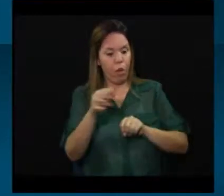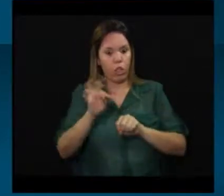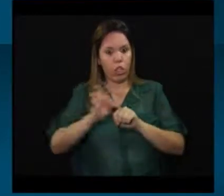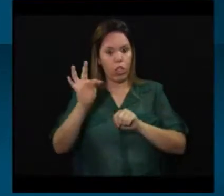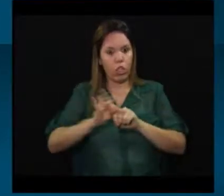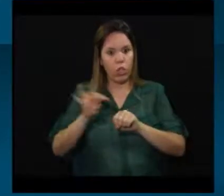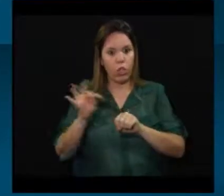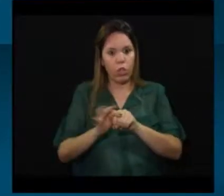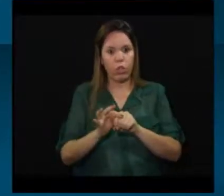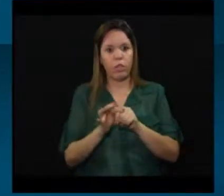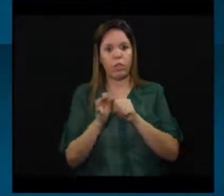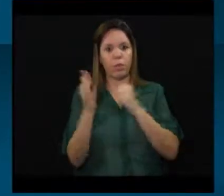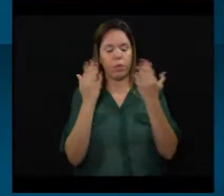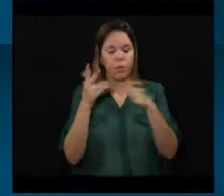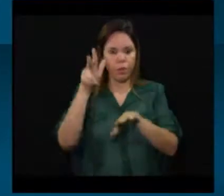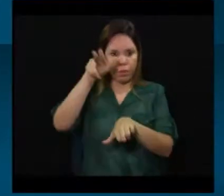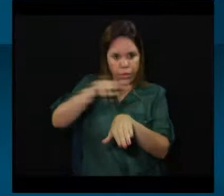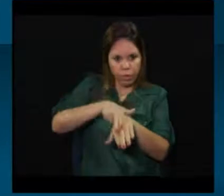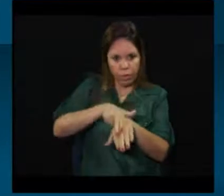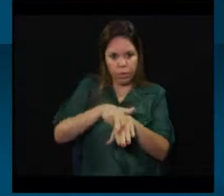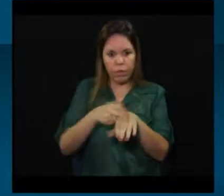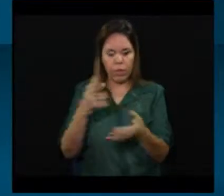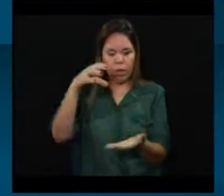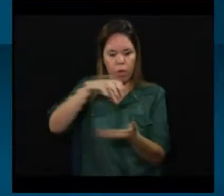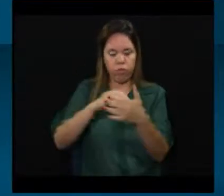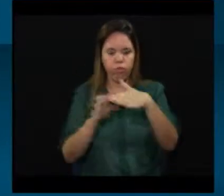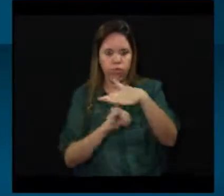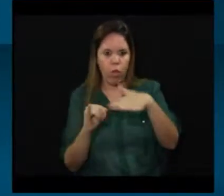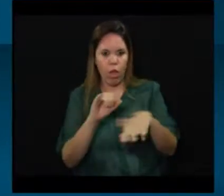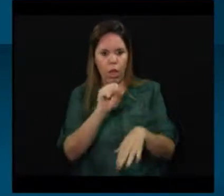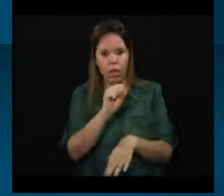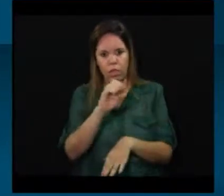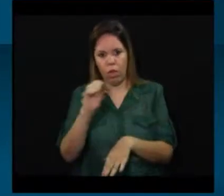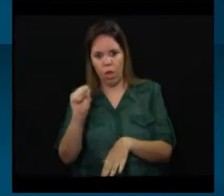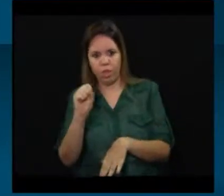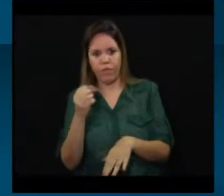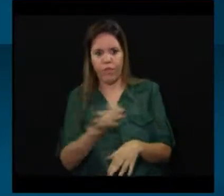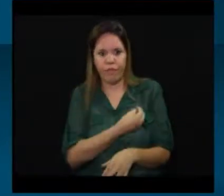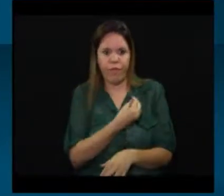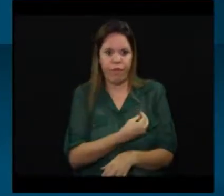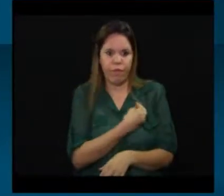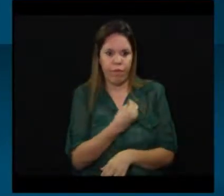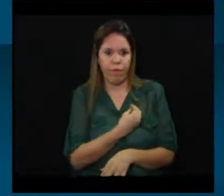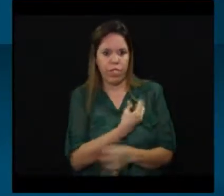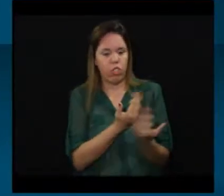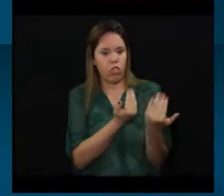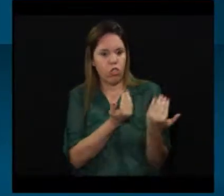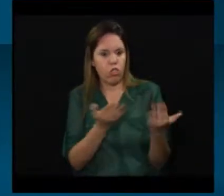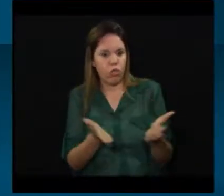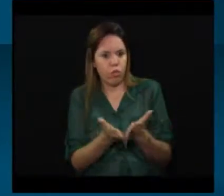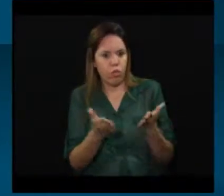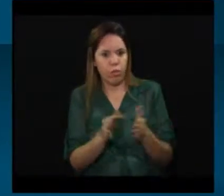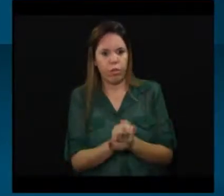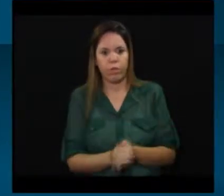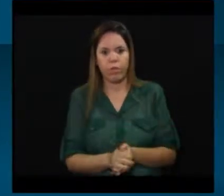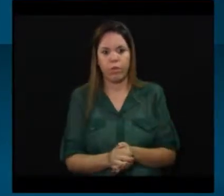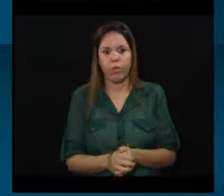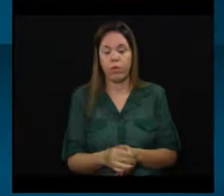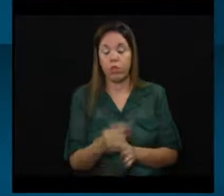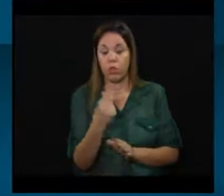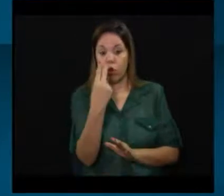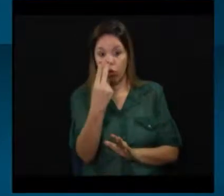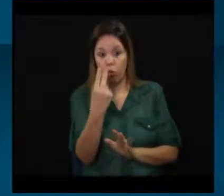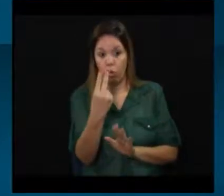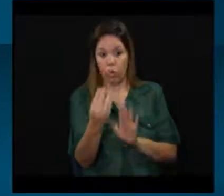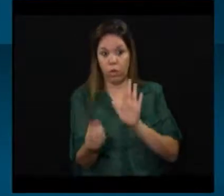e fundou a ONG SOS Vida, voltada à assistência social de jovens carentes. O item 2 é o projeto de autoria